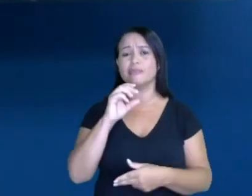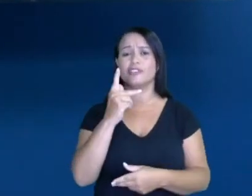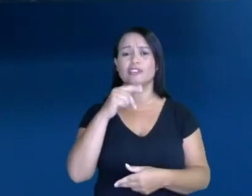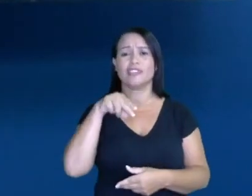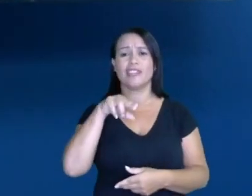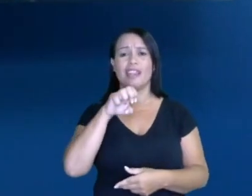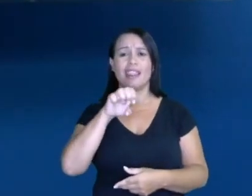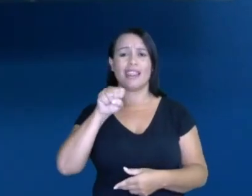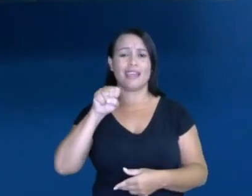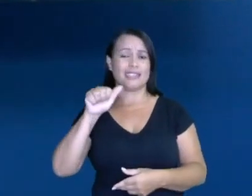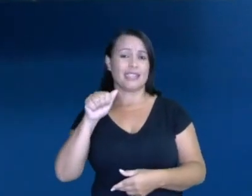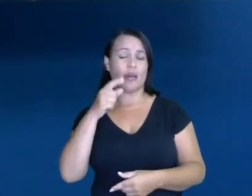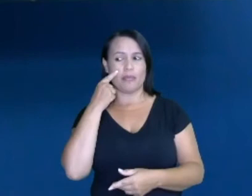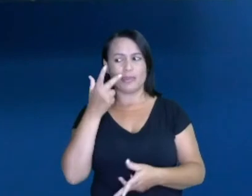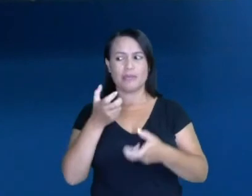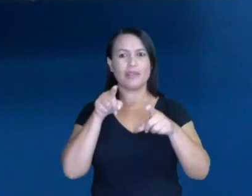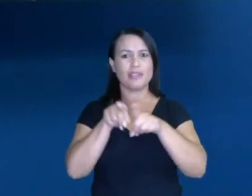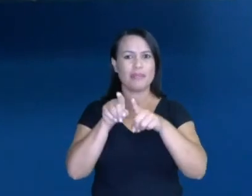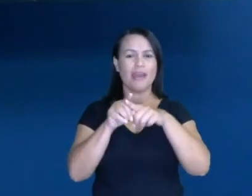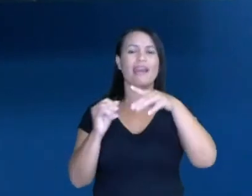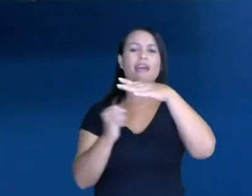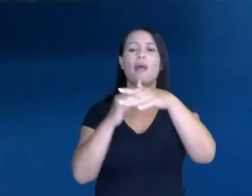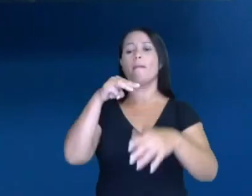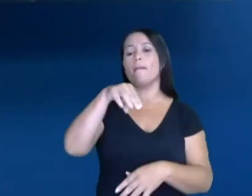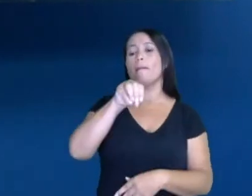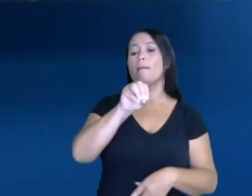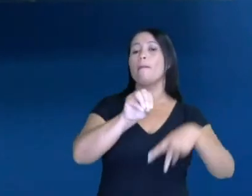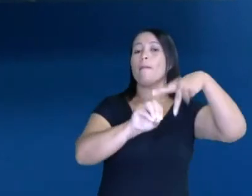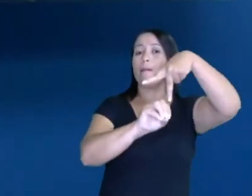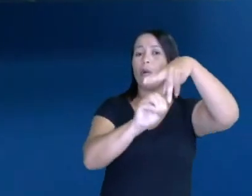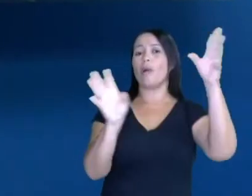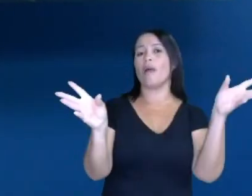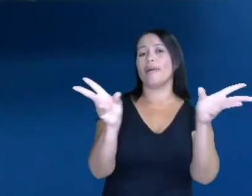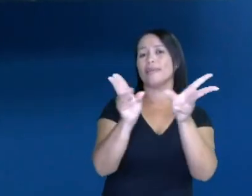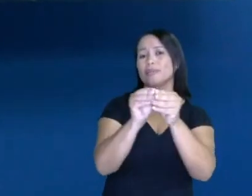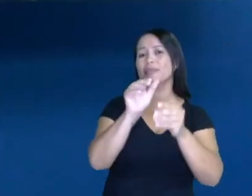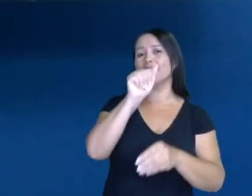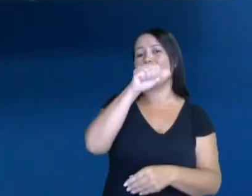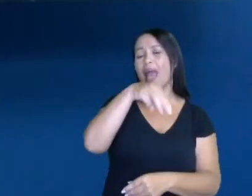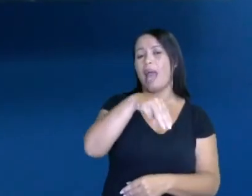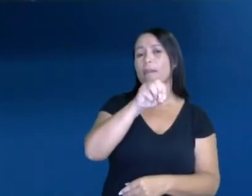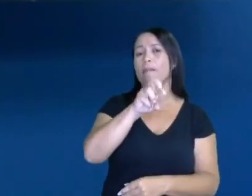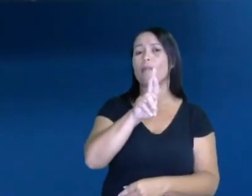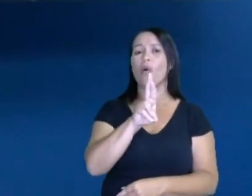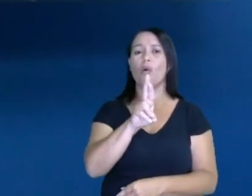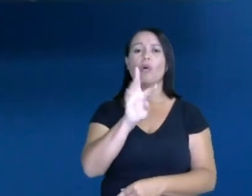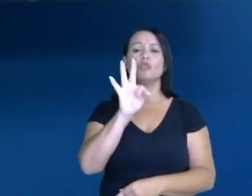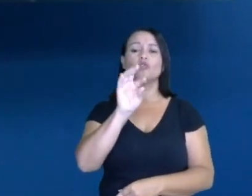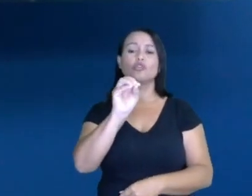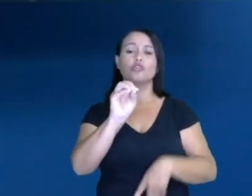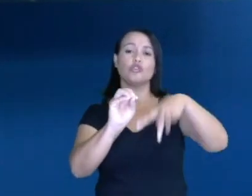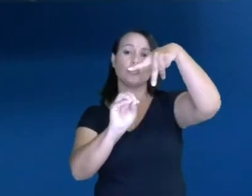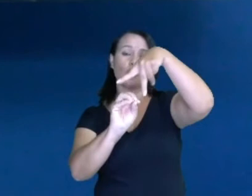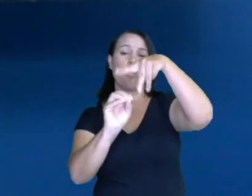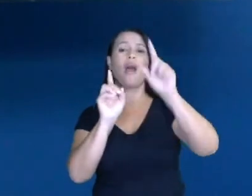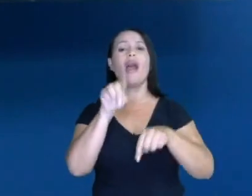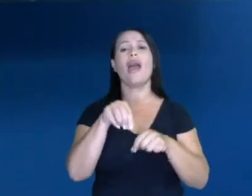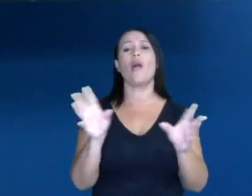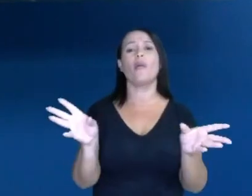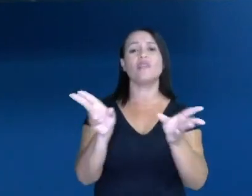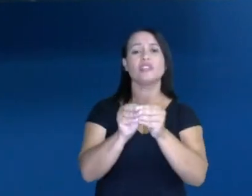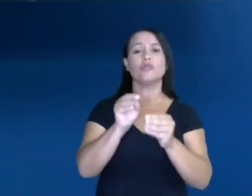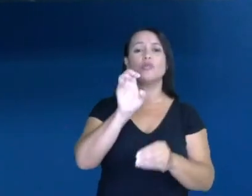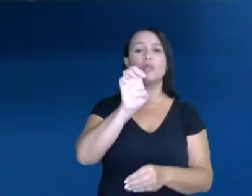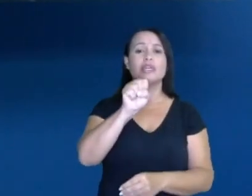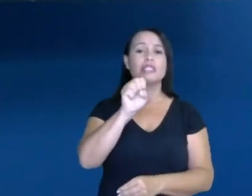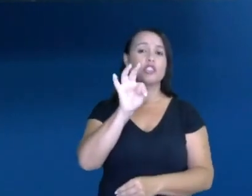enunciado caracterizado pela linguagem informal. Mo é uma abreviação de amor. Tô é uma abreviação do